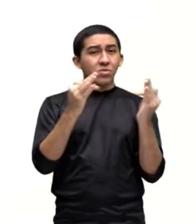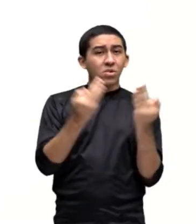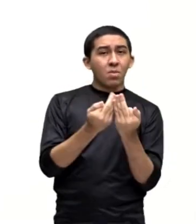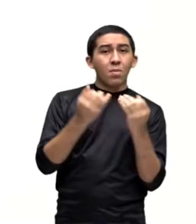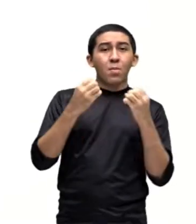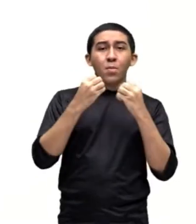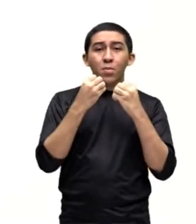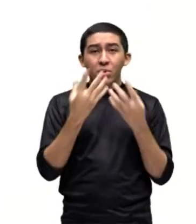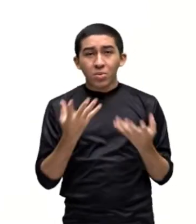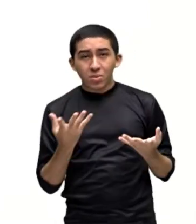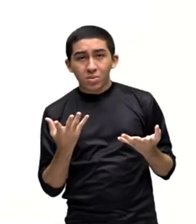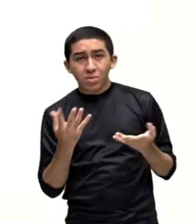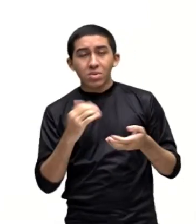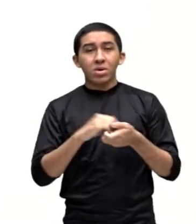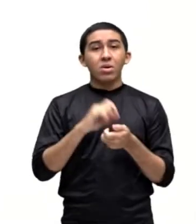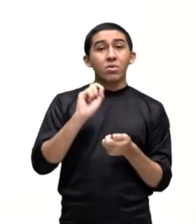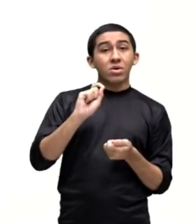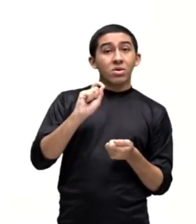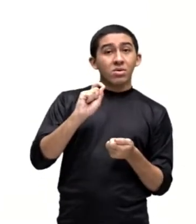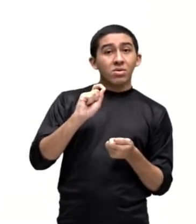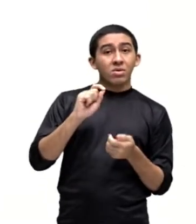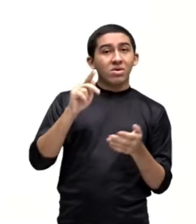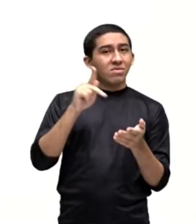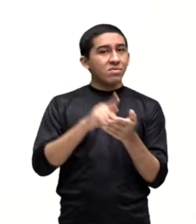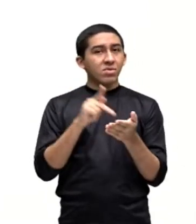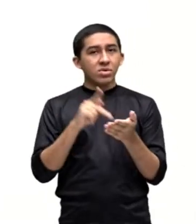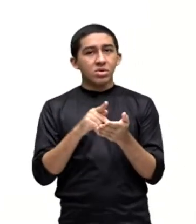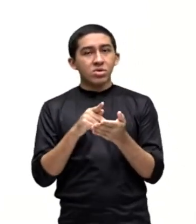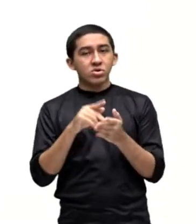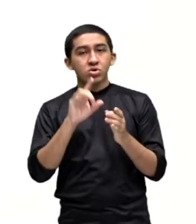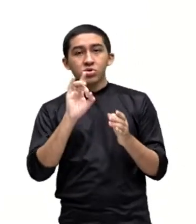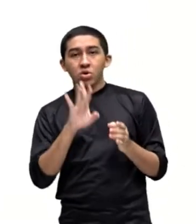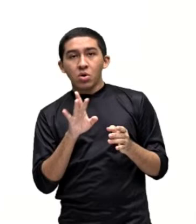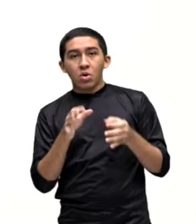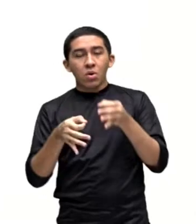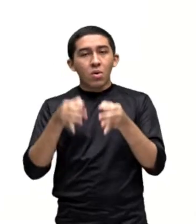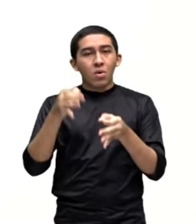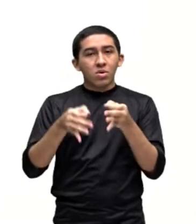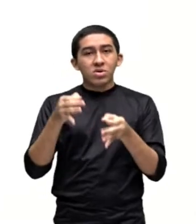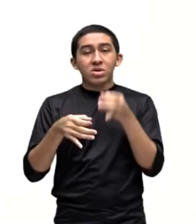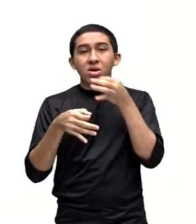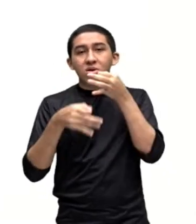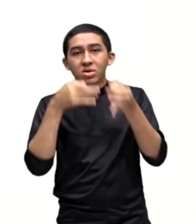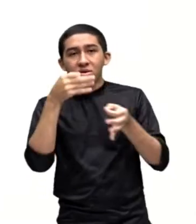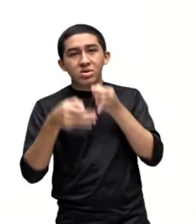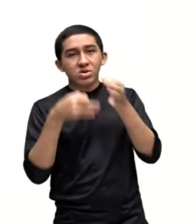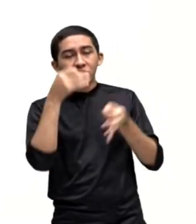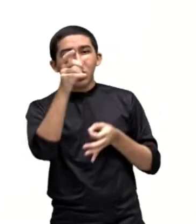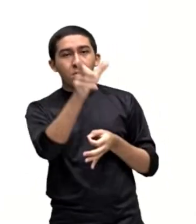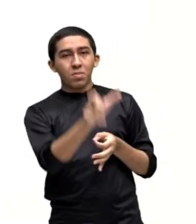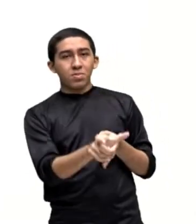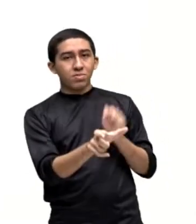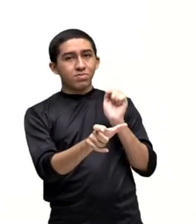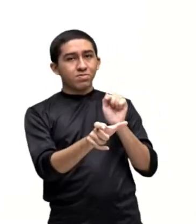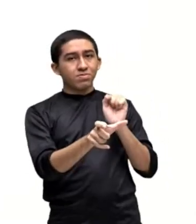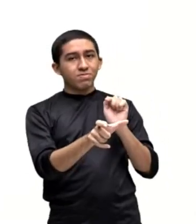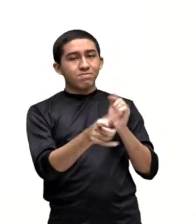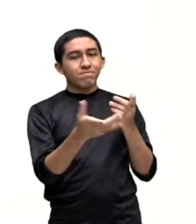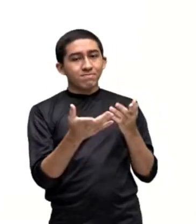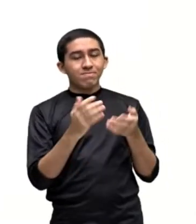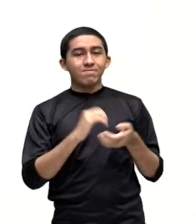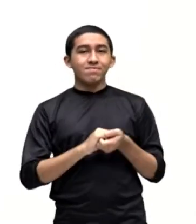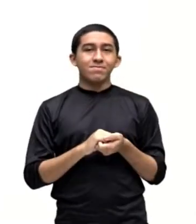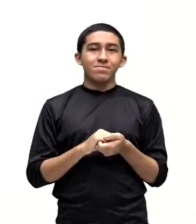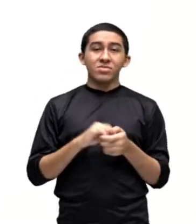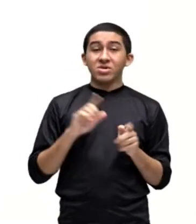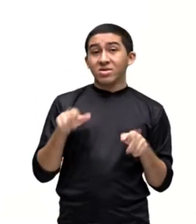tradicional e assim por diante, ele está, na verdade, construindo um processo de crítica, né? Burra como uma porta, um amor. Então, ela não é